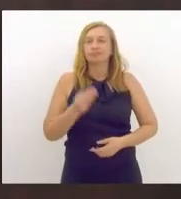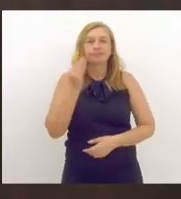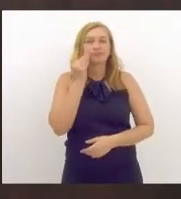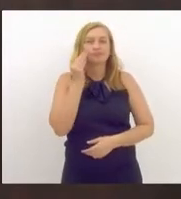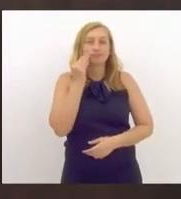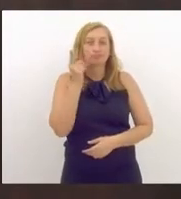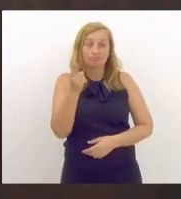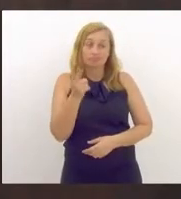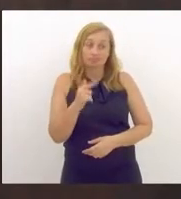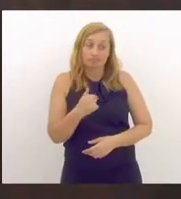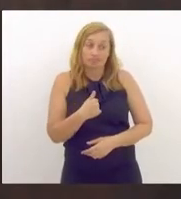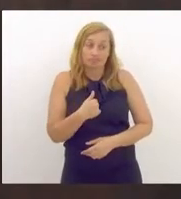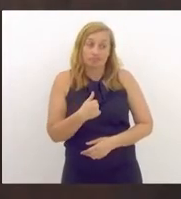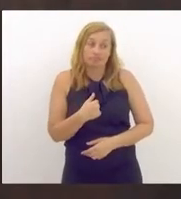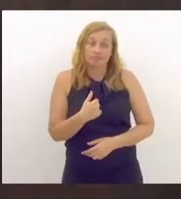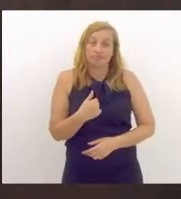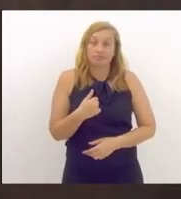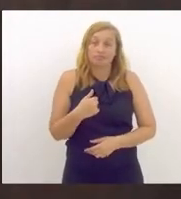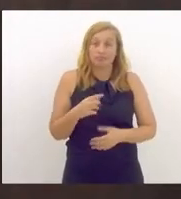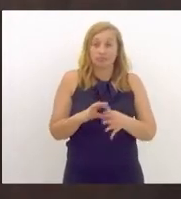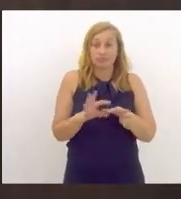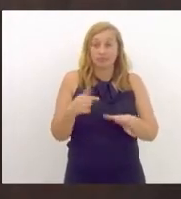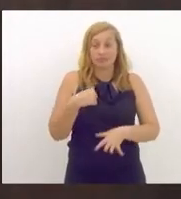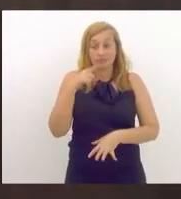botando aqui na saia justa aqui né mas